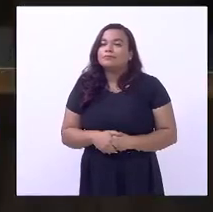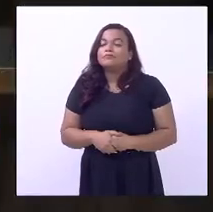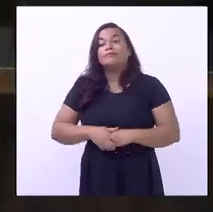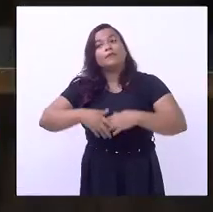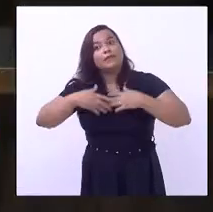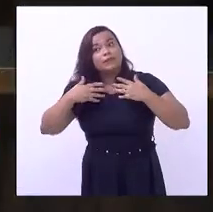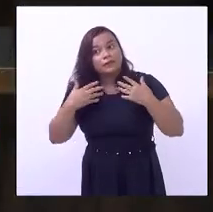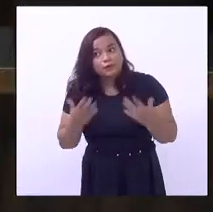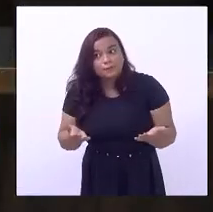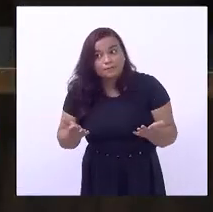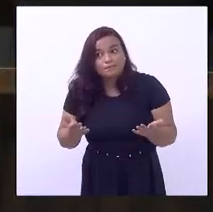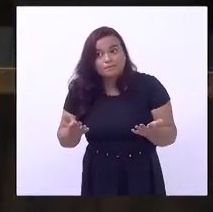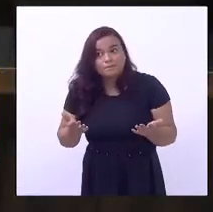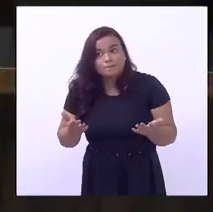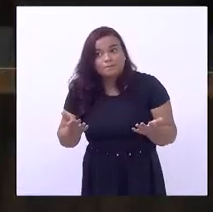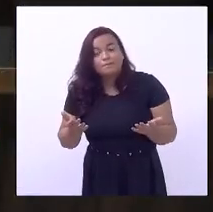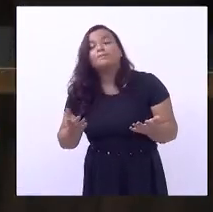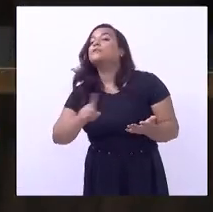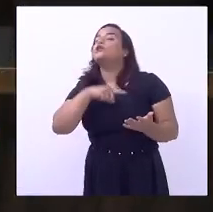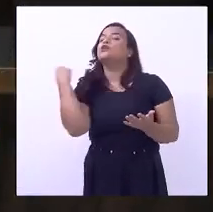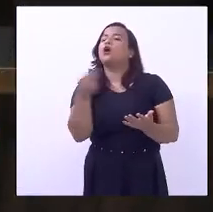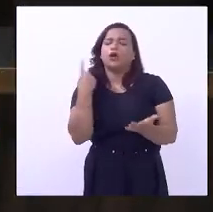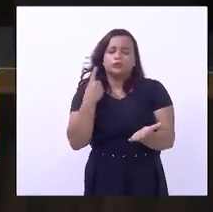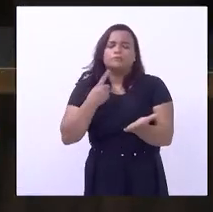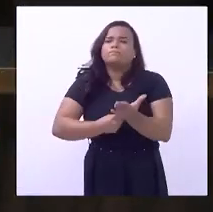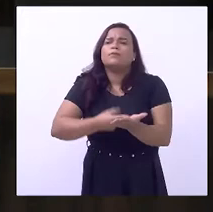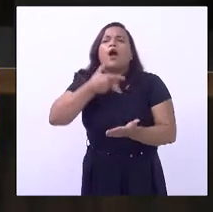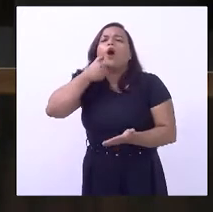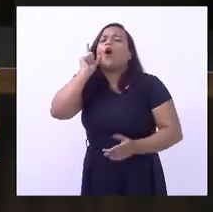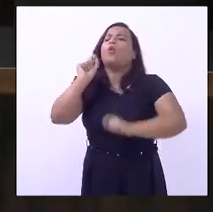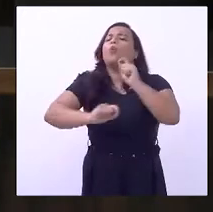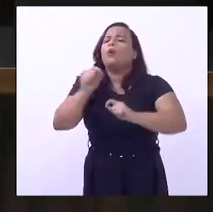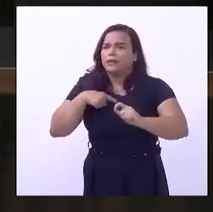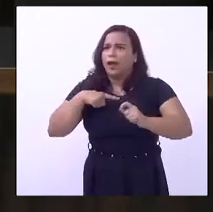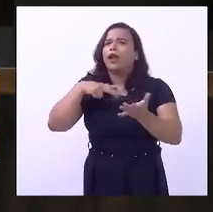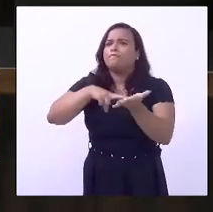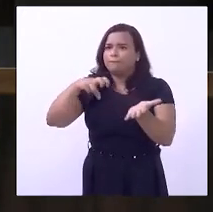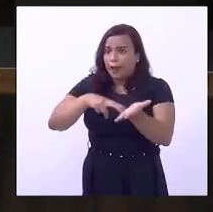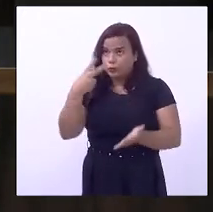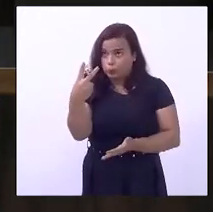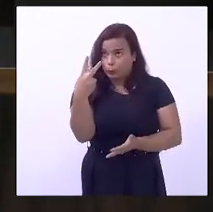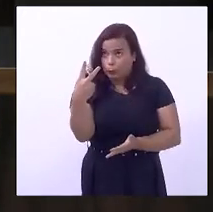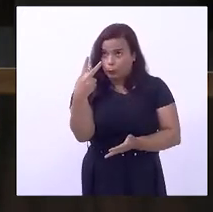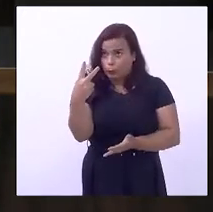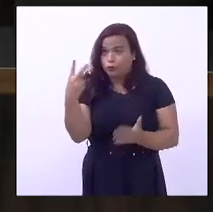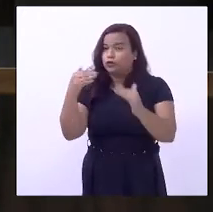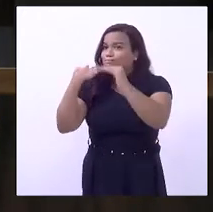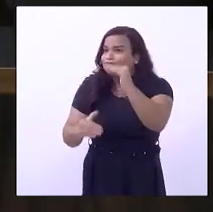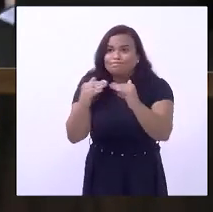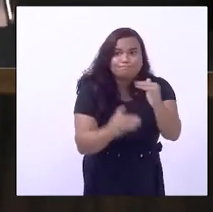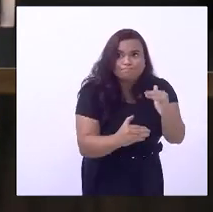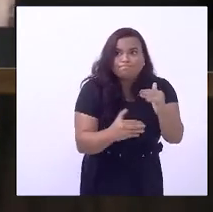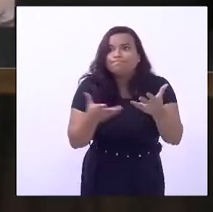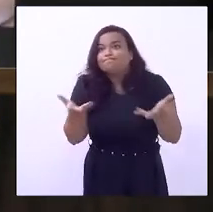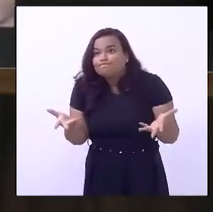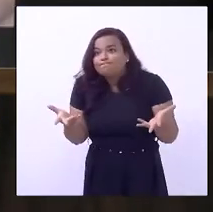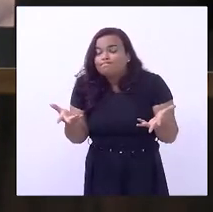Então, como acordado no dia de ontem, tem os dois vetos, que não tinha acordo.